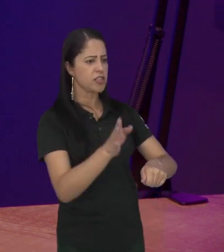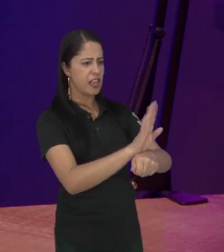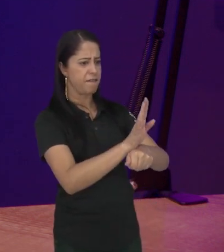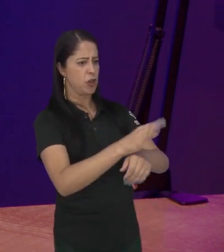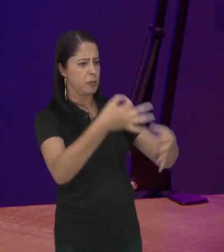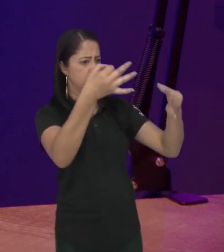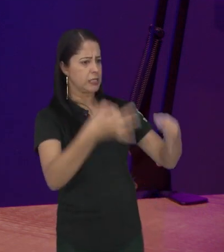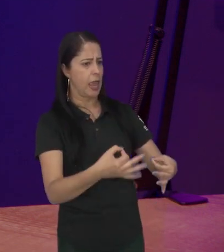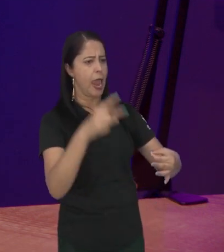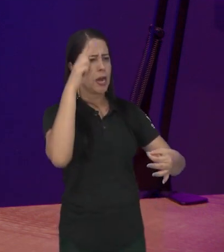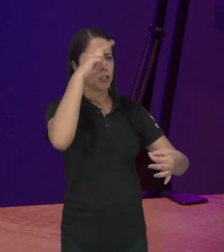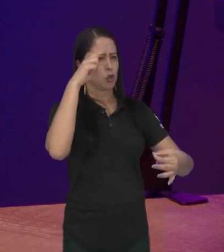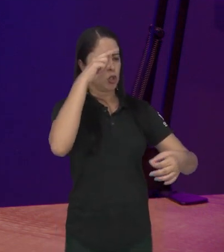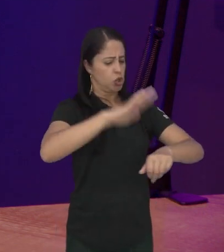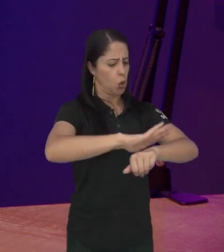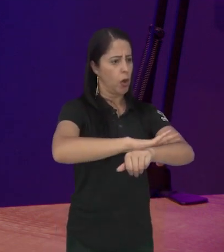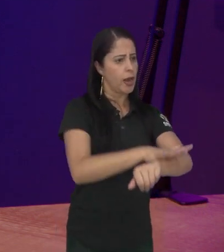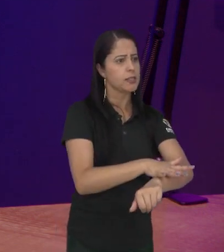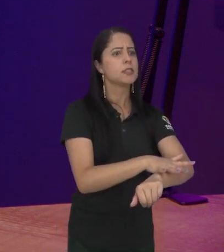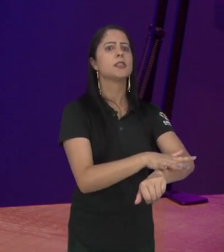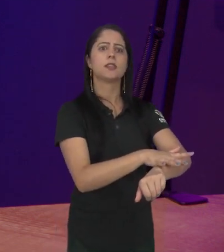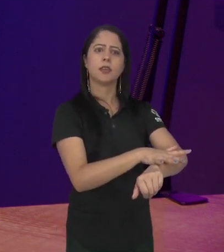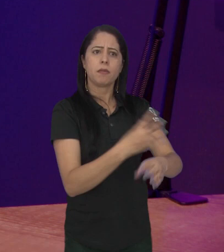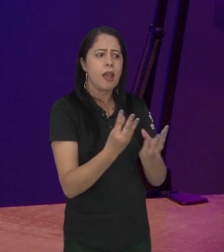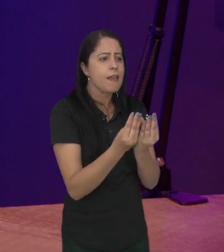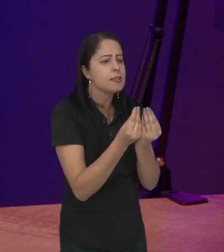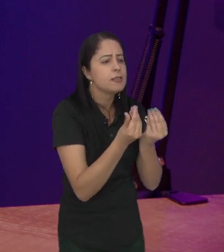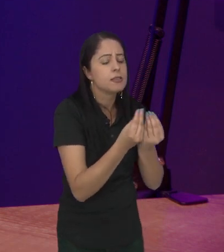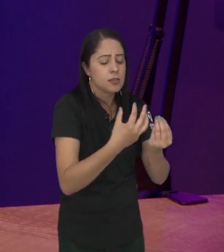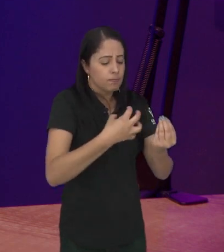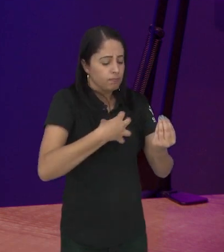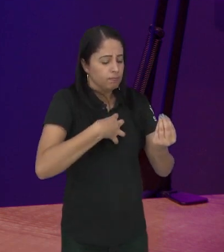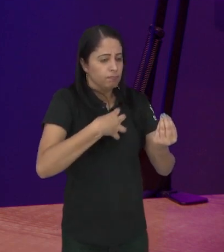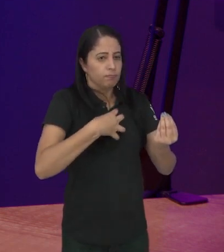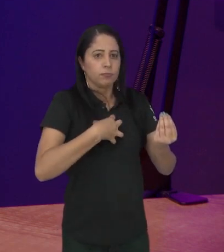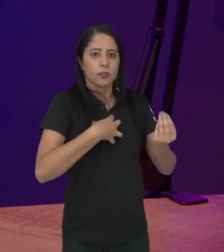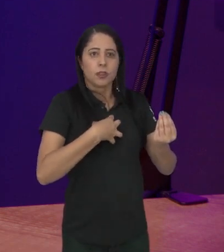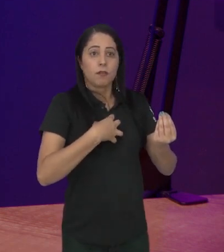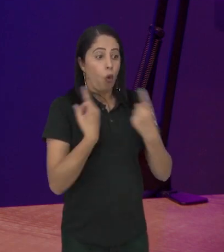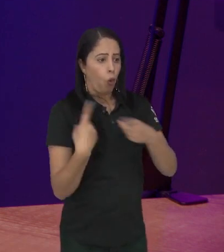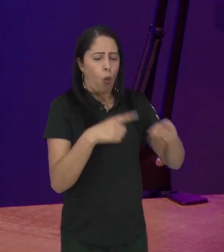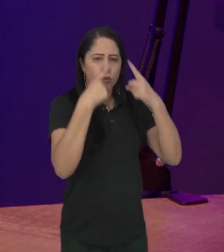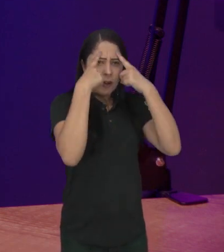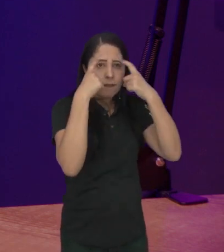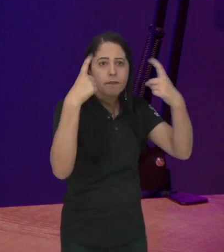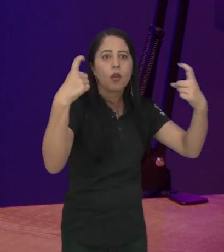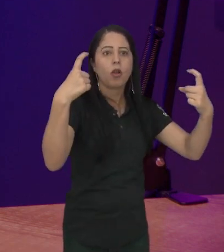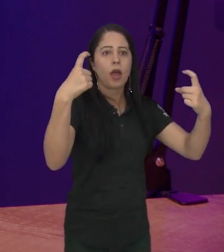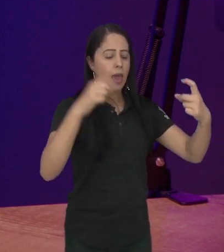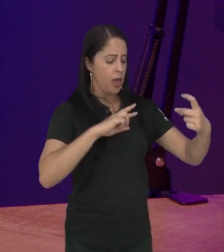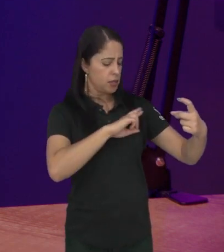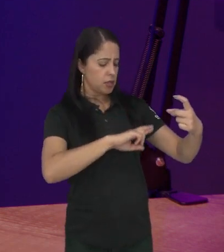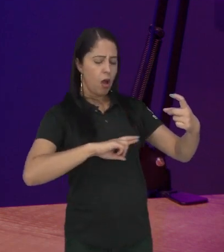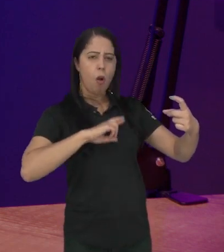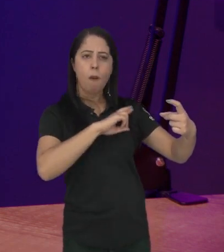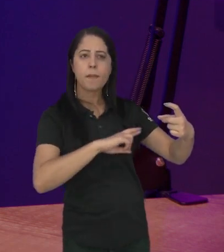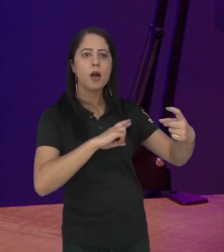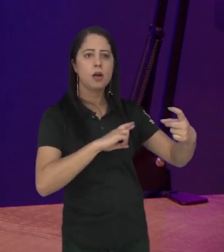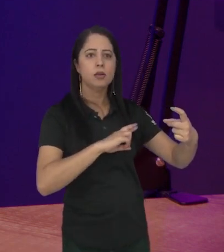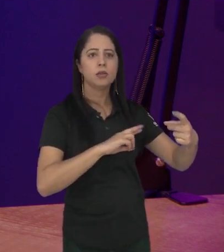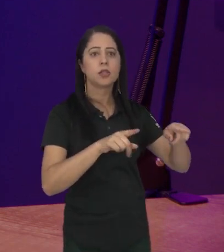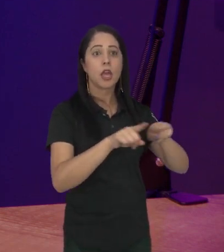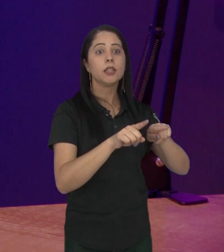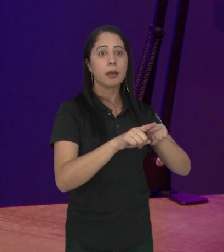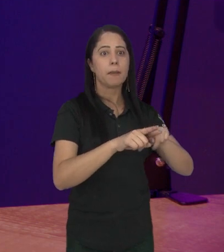sobre, né, traz uma história muito sensível e muito forte de violência e de romance, né, entre